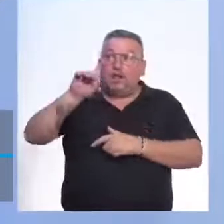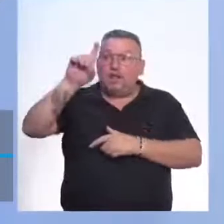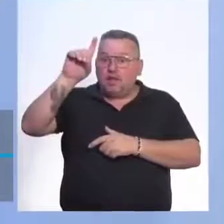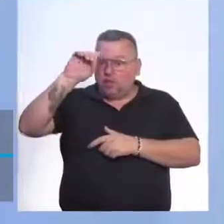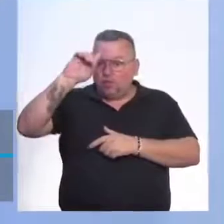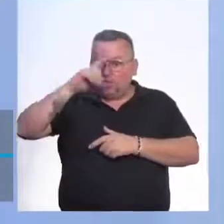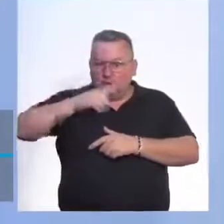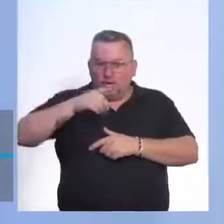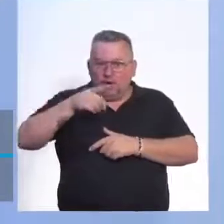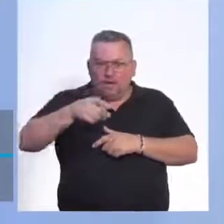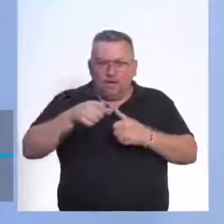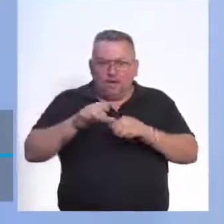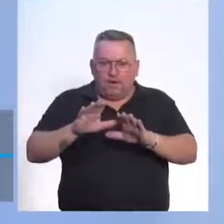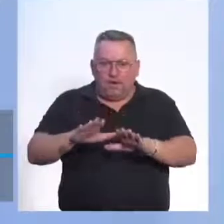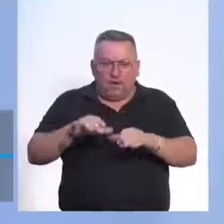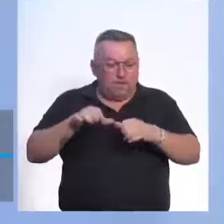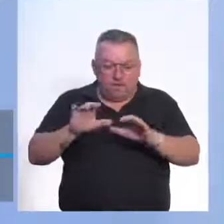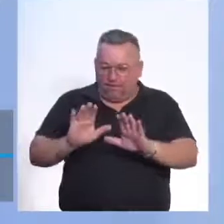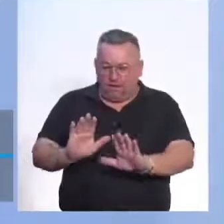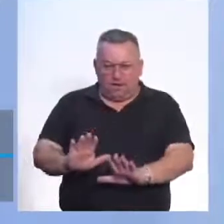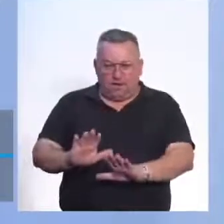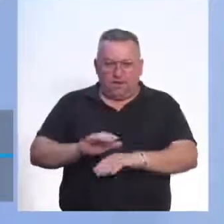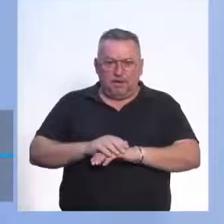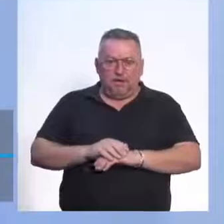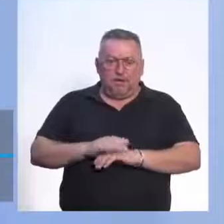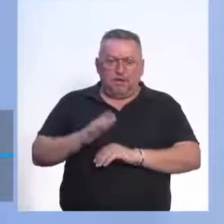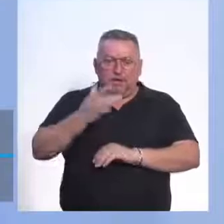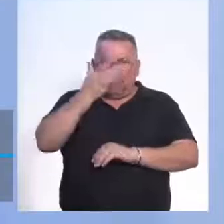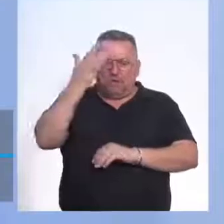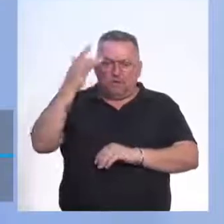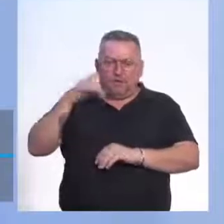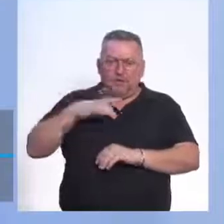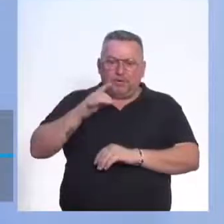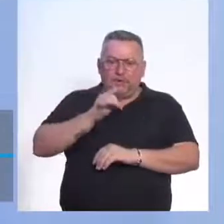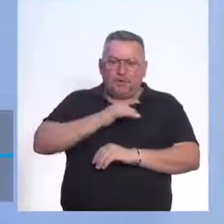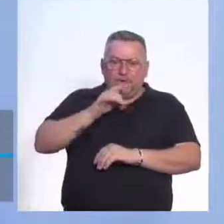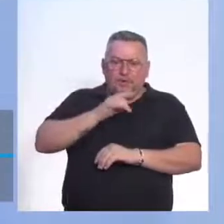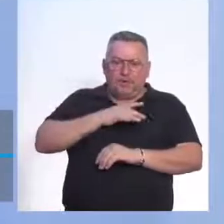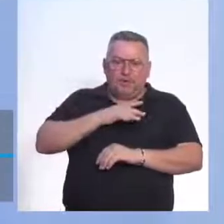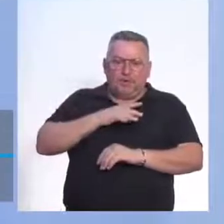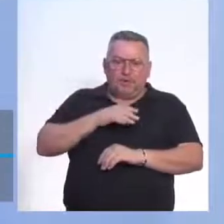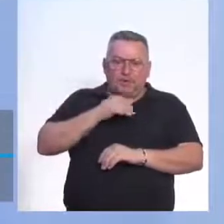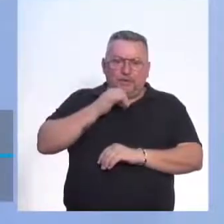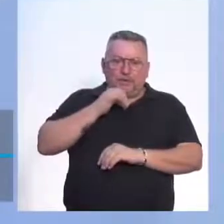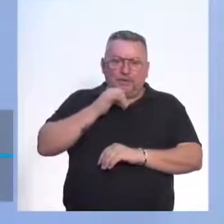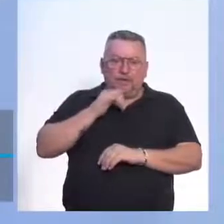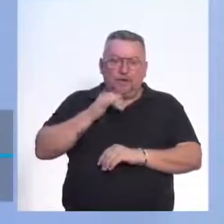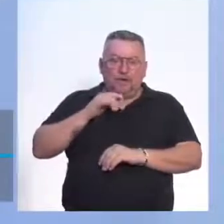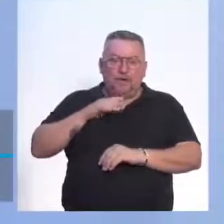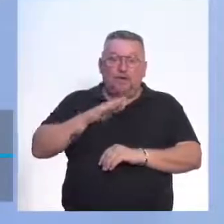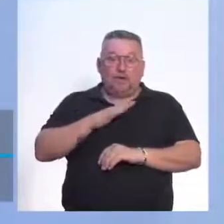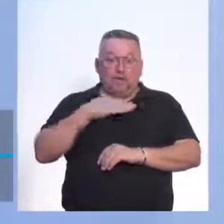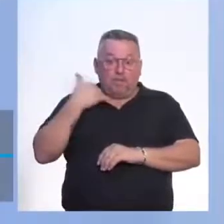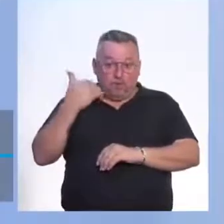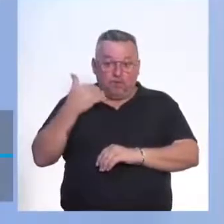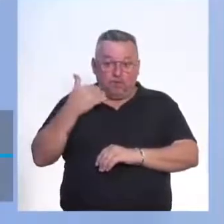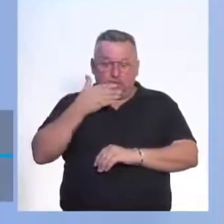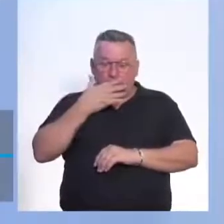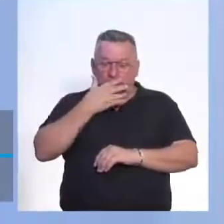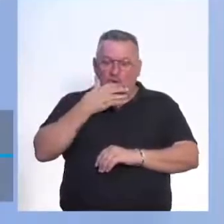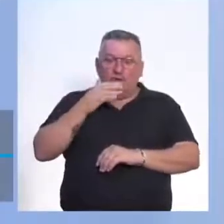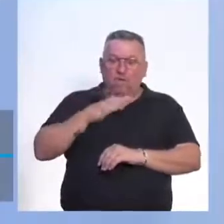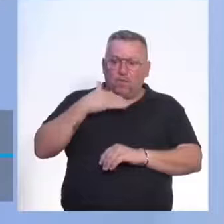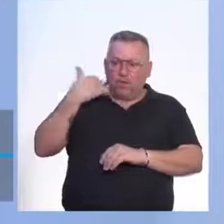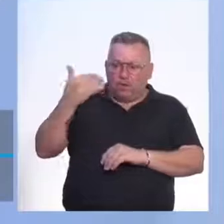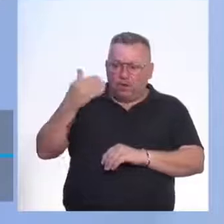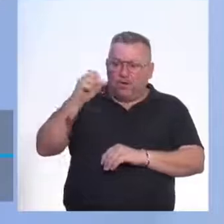então você deve permanecer aí. Então, as pessoas, elas, com aquele medo do pós-vida, né? Eu vou morrer, se eu não